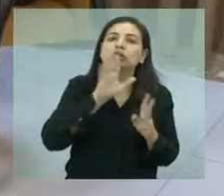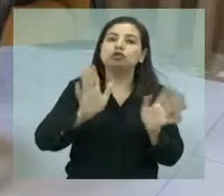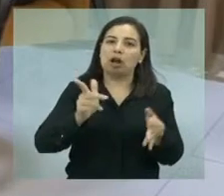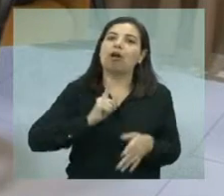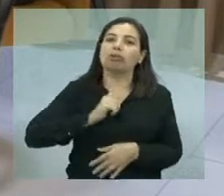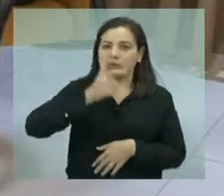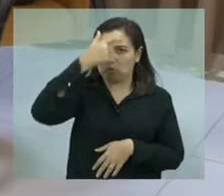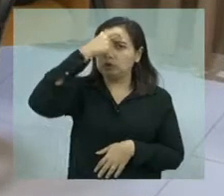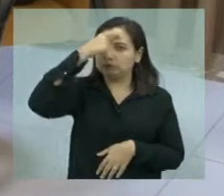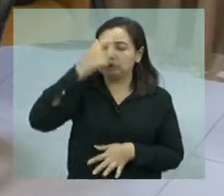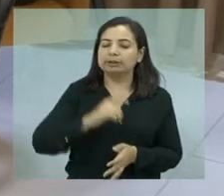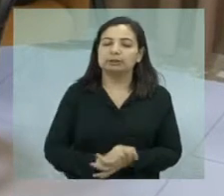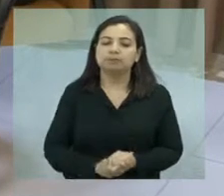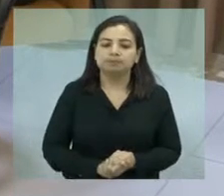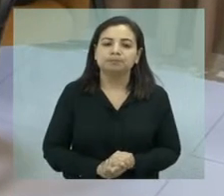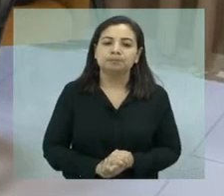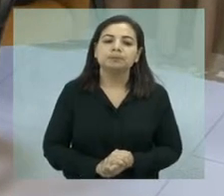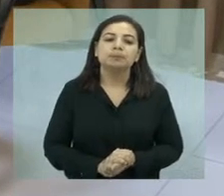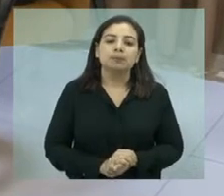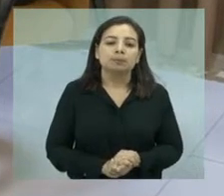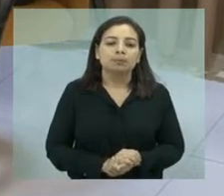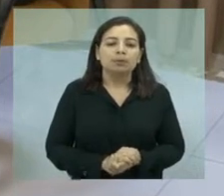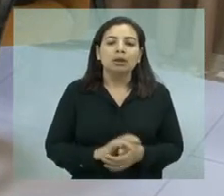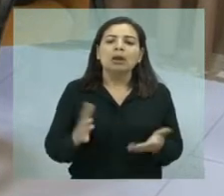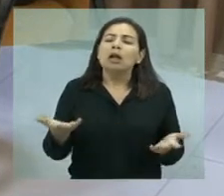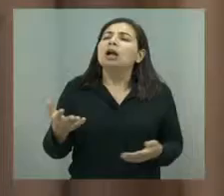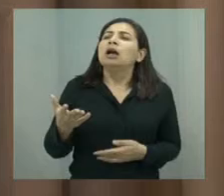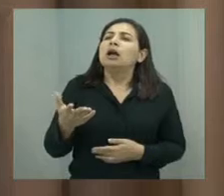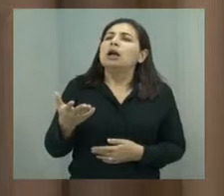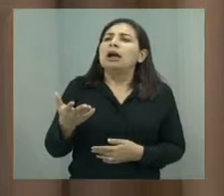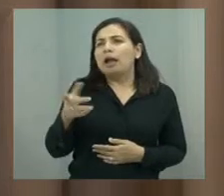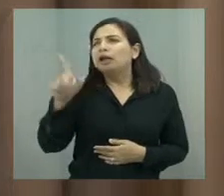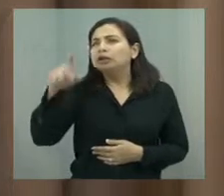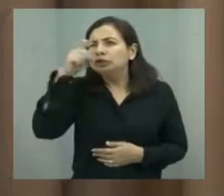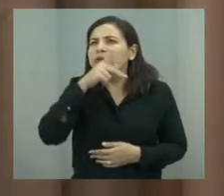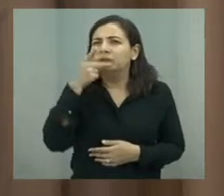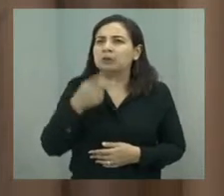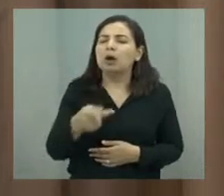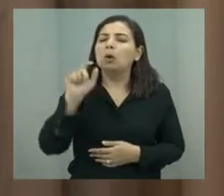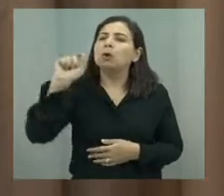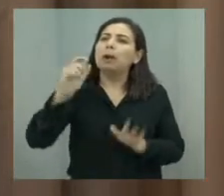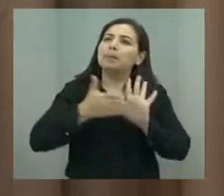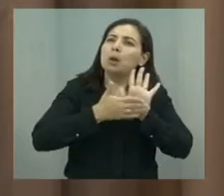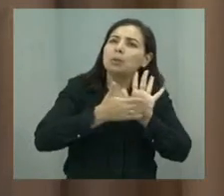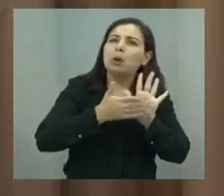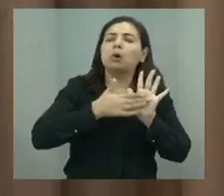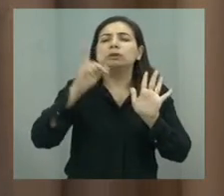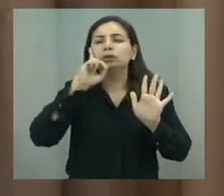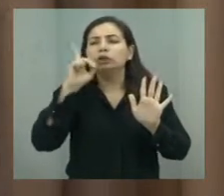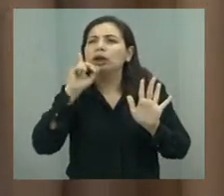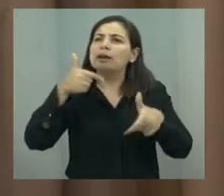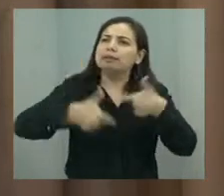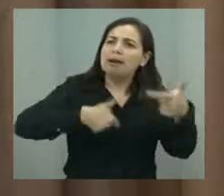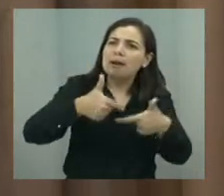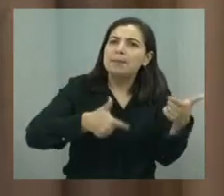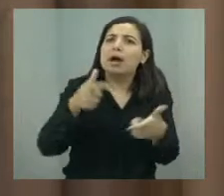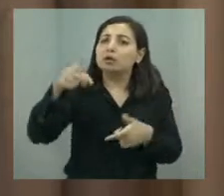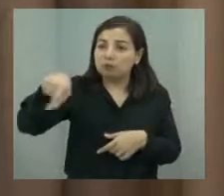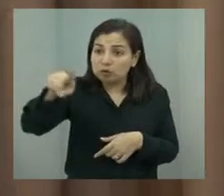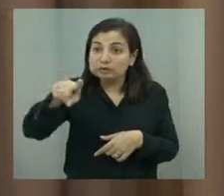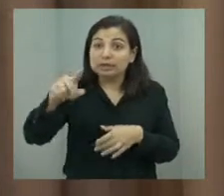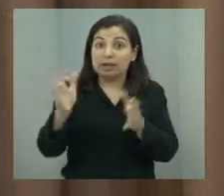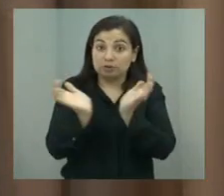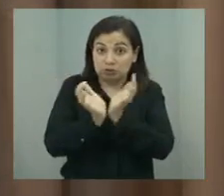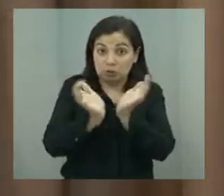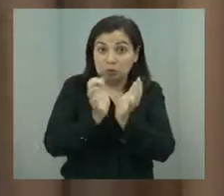que vocês fazem, Nájila? Porque é até difícil a gente dizer, mas a proposta do dia a dia, o trabalho, fazem com que vocês